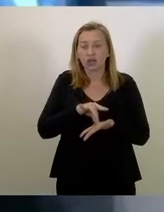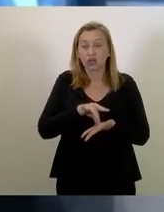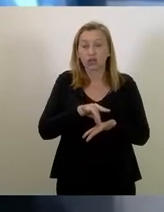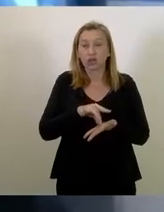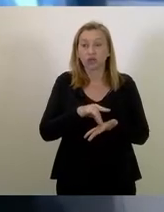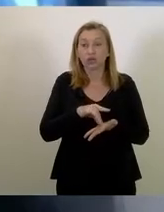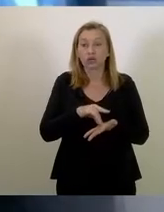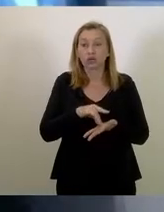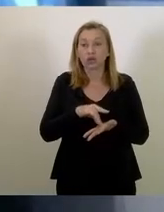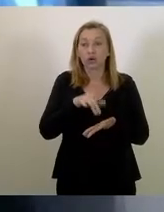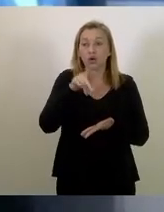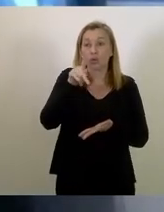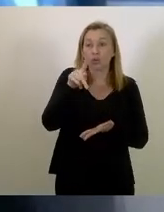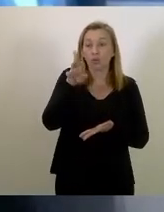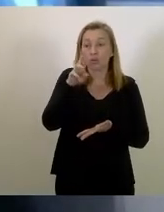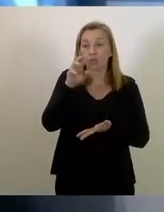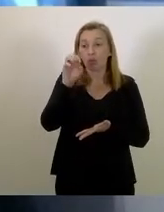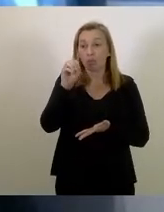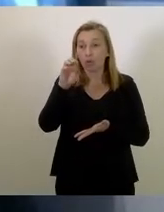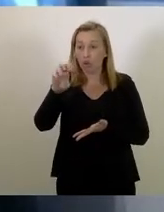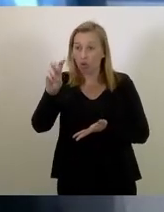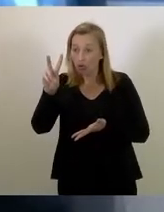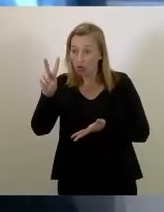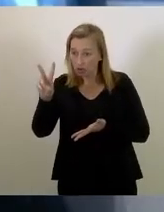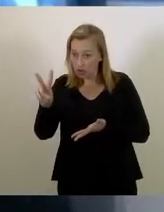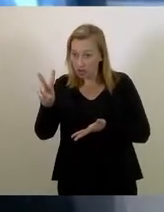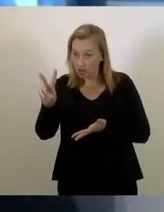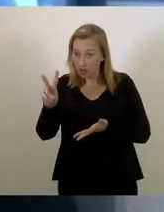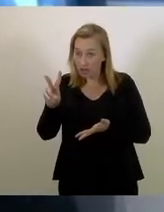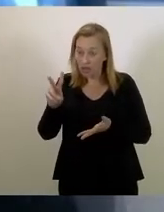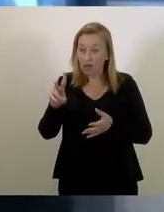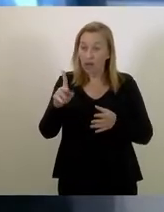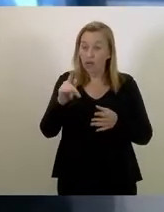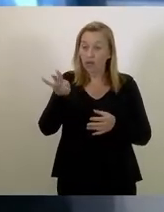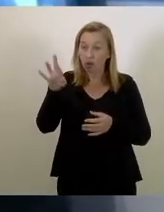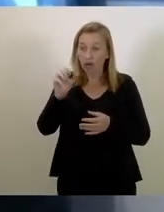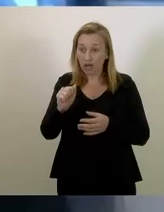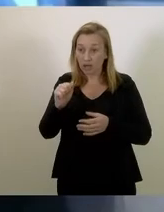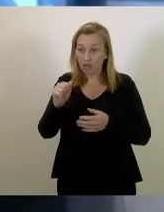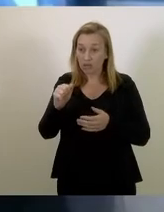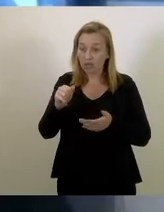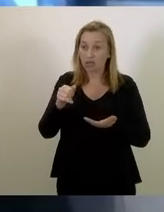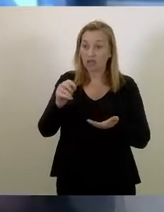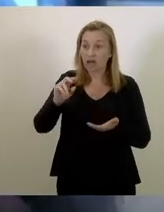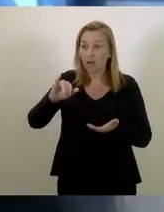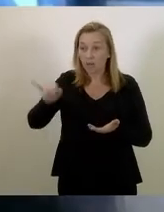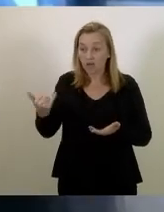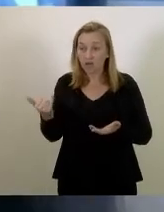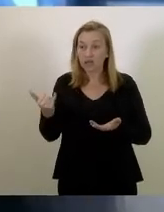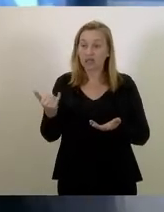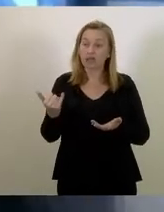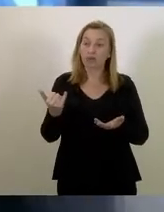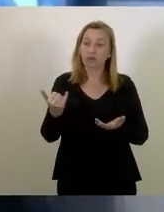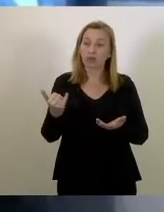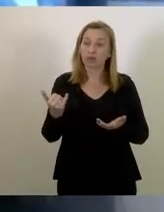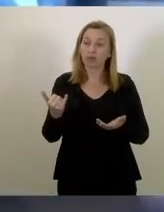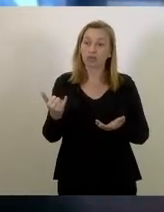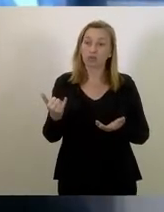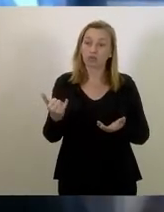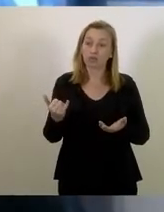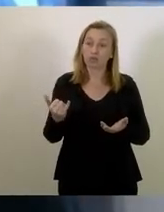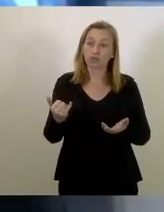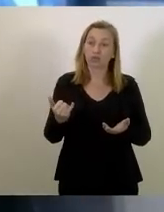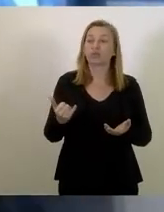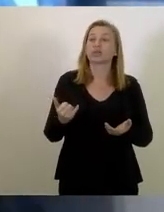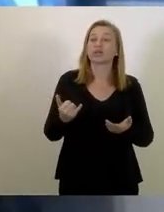PROV é o programa de reaproveitamento do óleo vegetal é o óleo usado de cozinha ele é reaproveitado para fazer